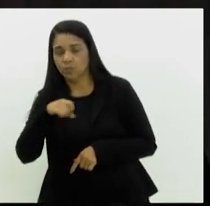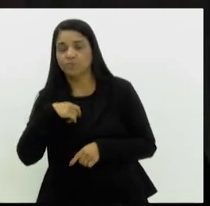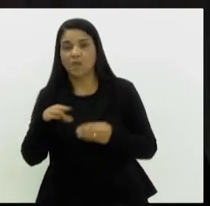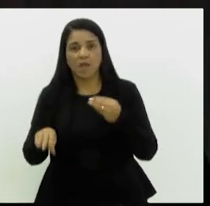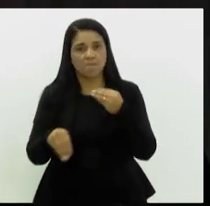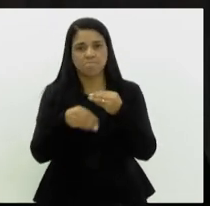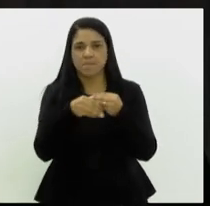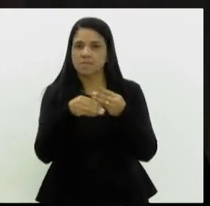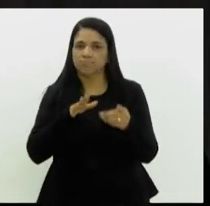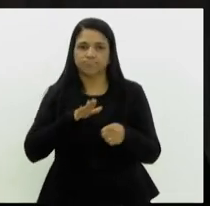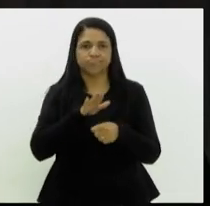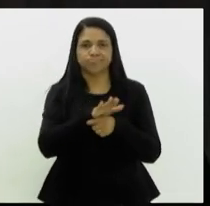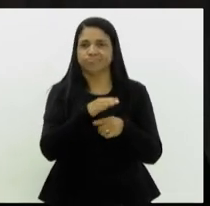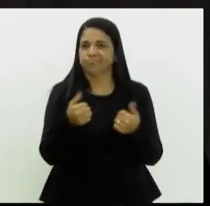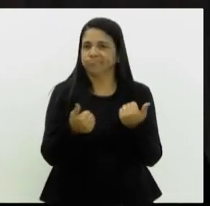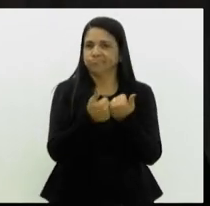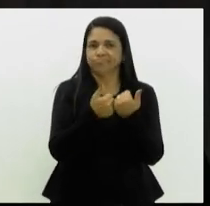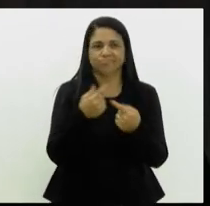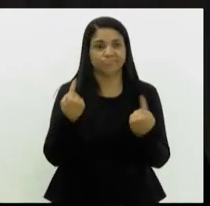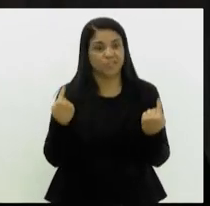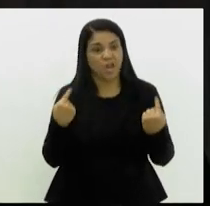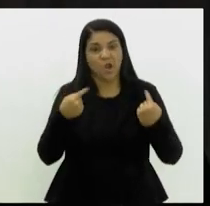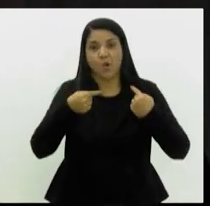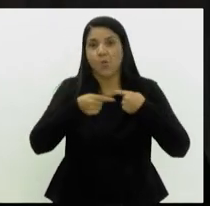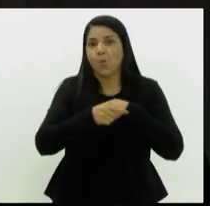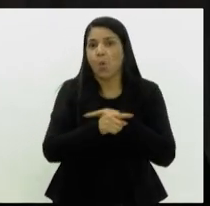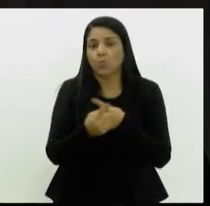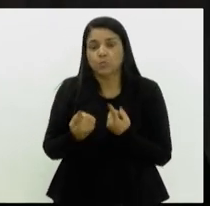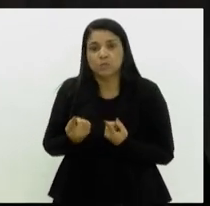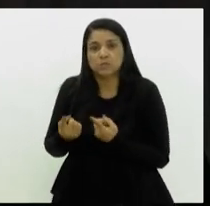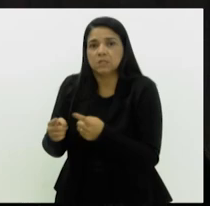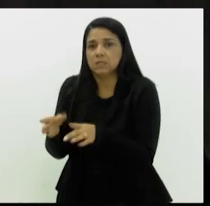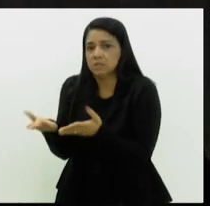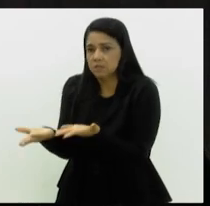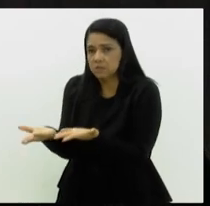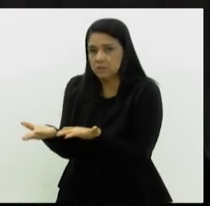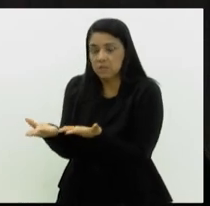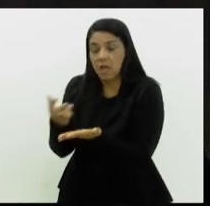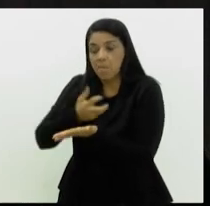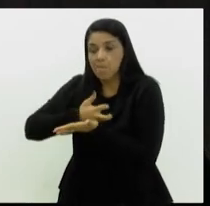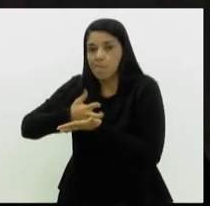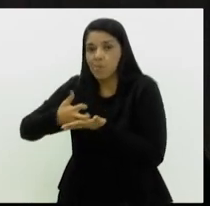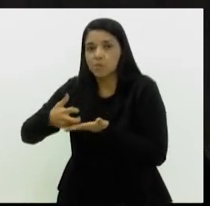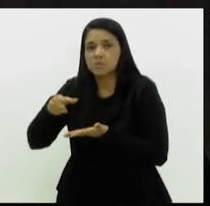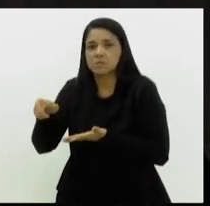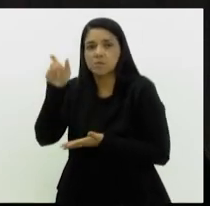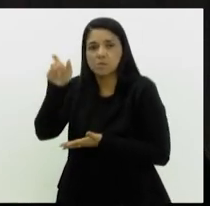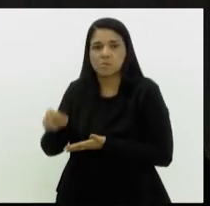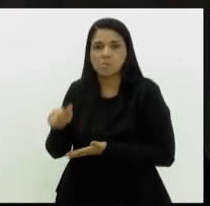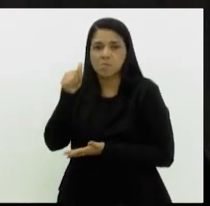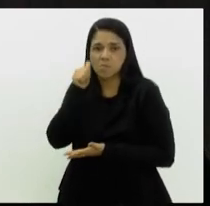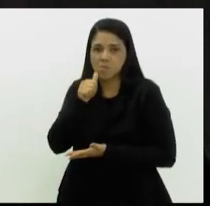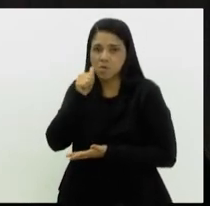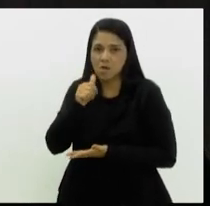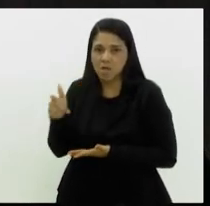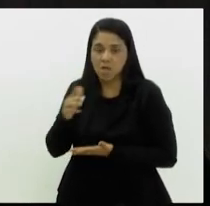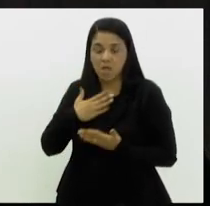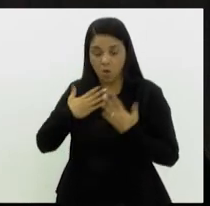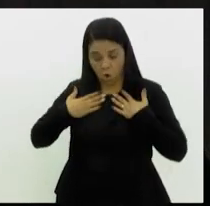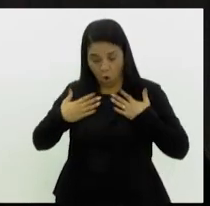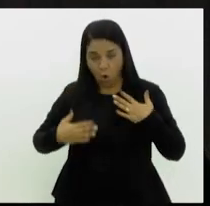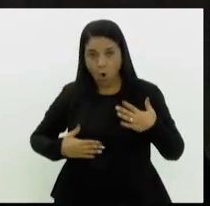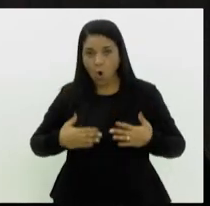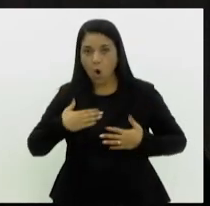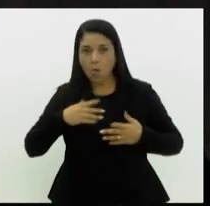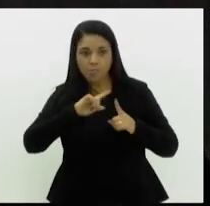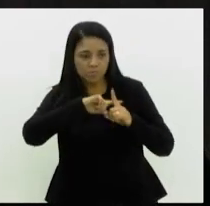não contribuiria, pelo contrário, traria para essa mulher gestante uma punição por ter colocado seu corpo aí